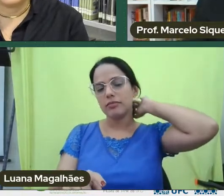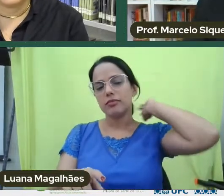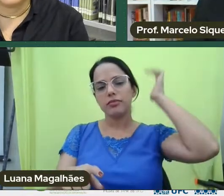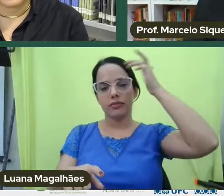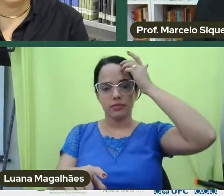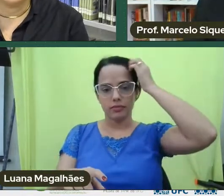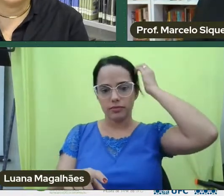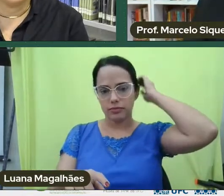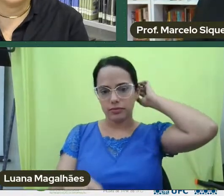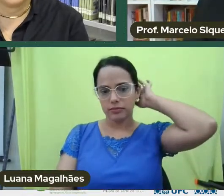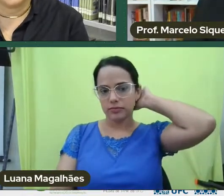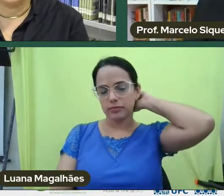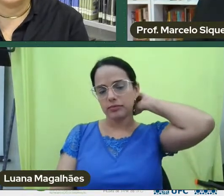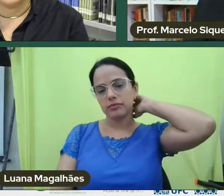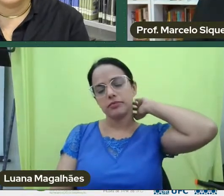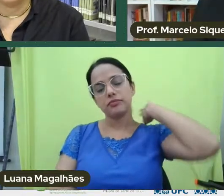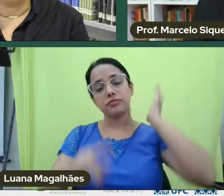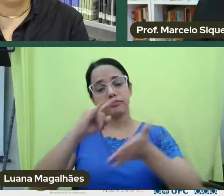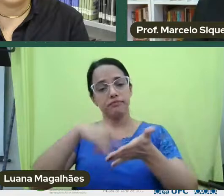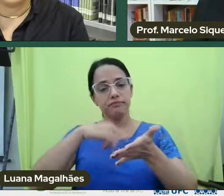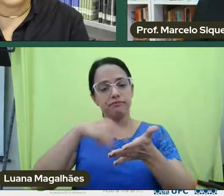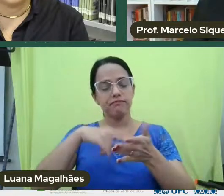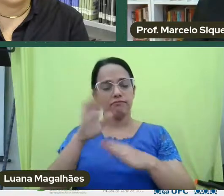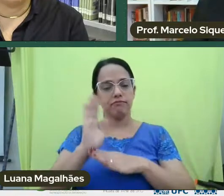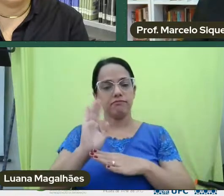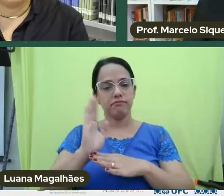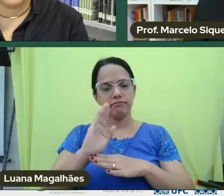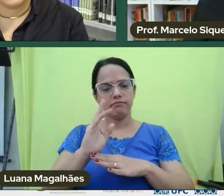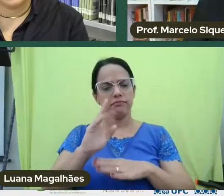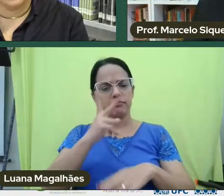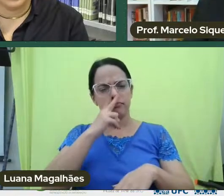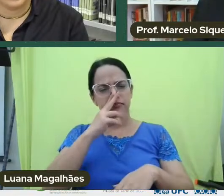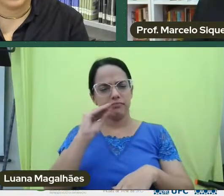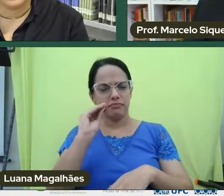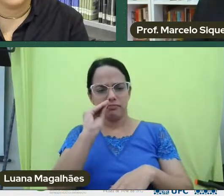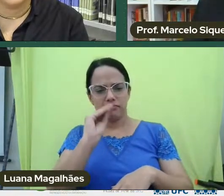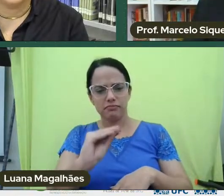iconográficos e sonoros ainda são ignorados e subutilizados